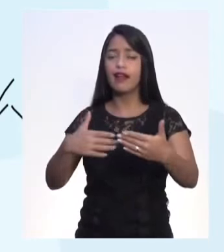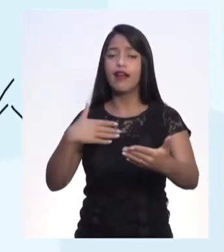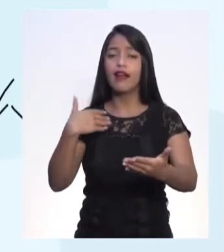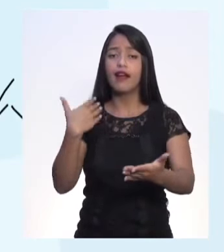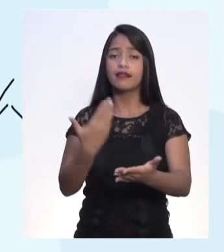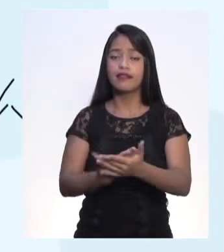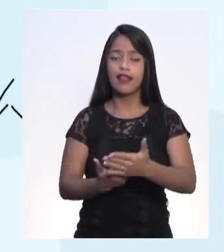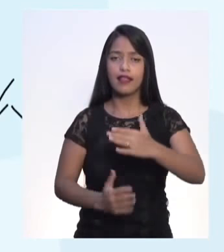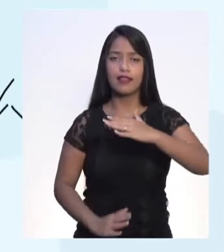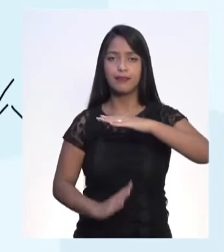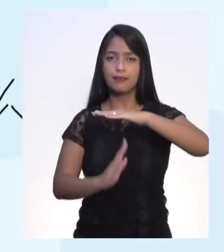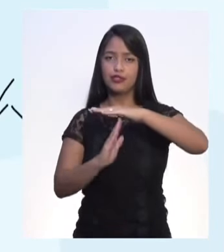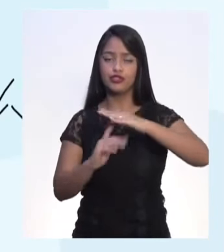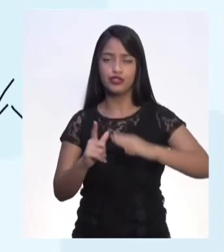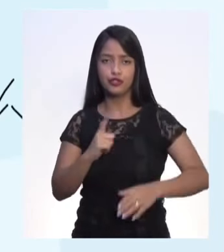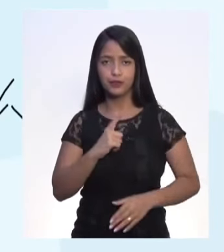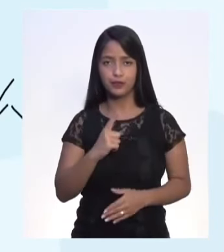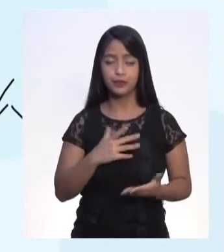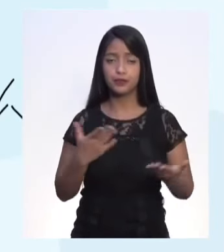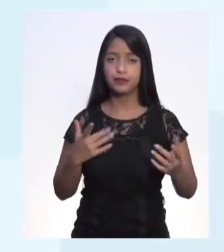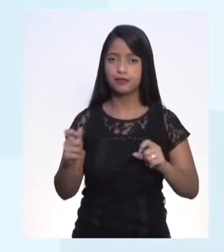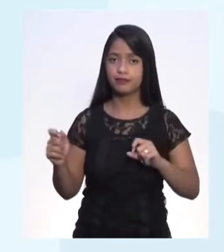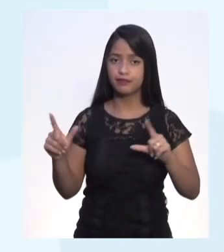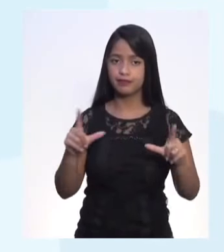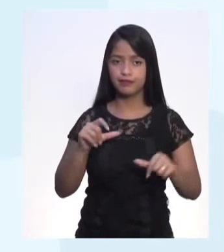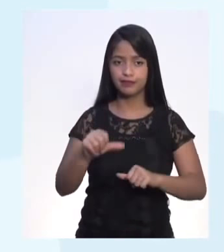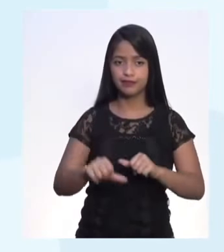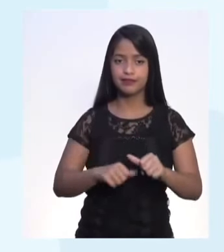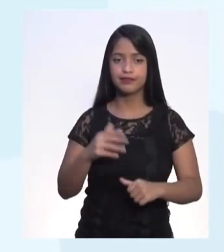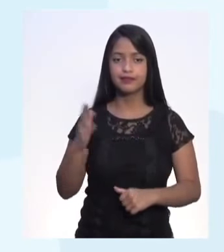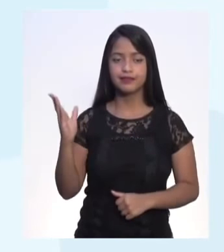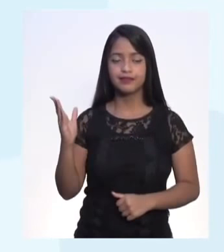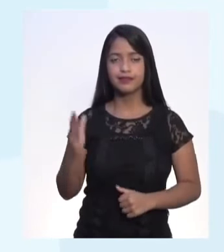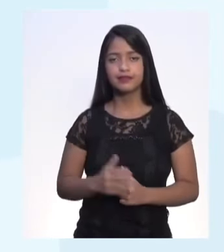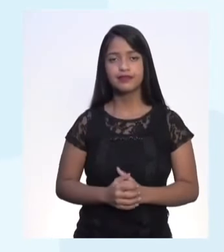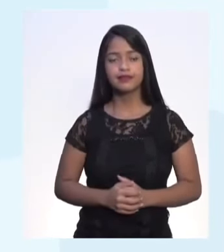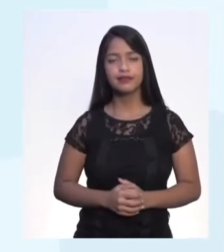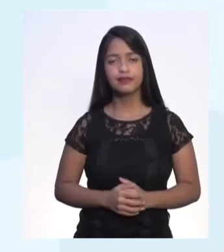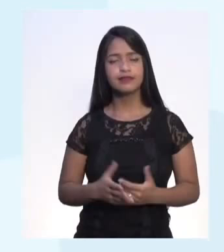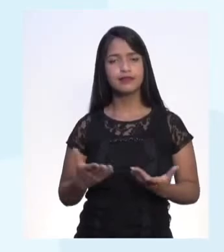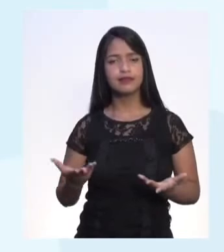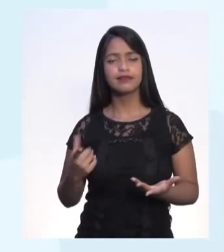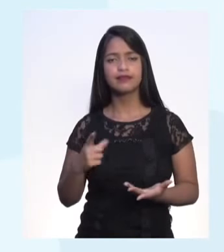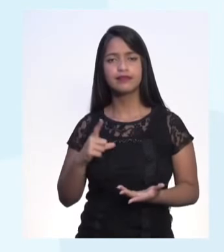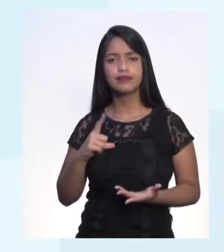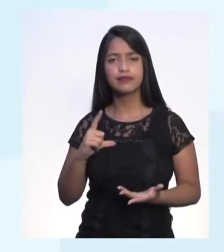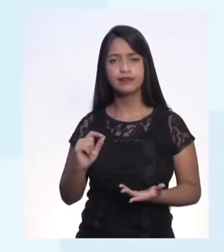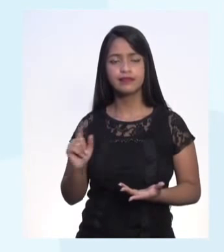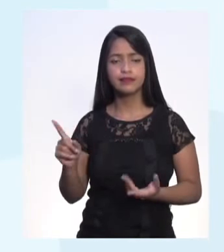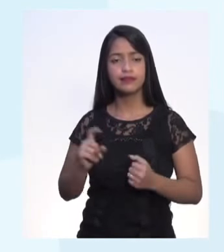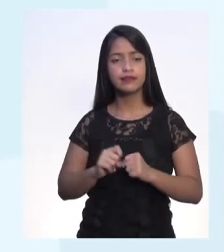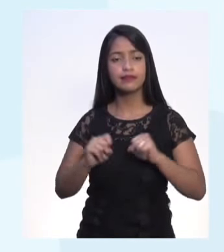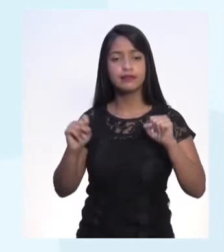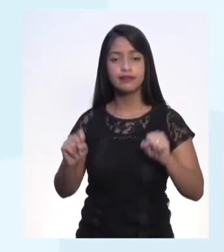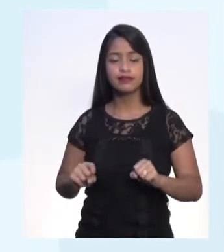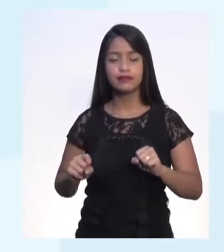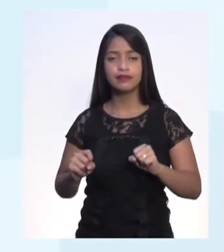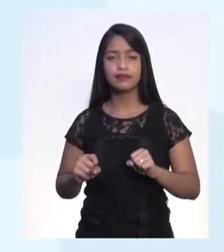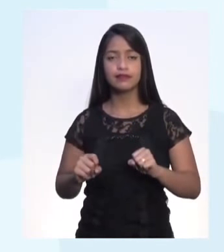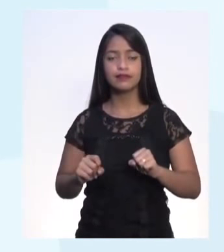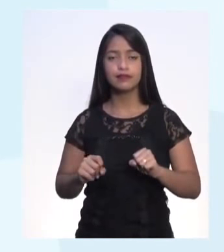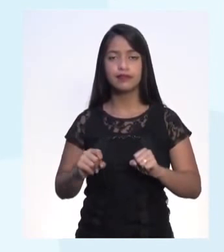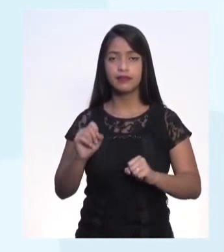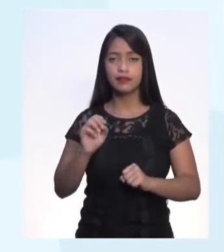num determinado limite diretor vai passar a tela para gente vai consegue E aí beleza Tá então o que que tinha aí ó um sistema de utilização